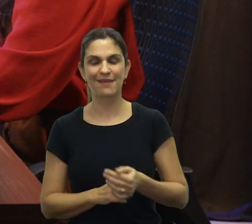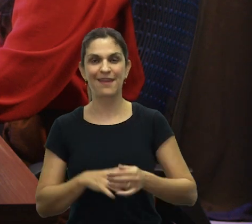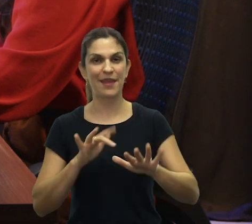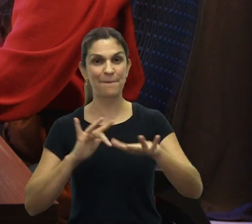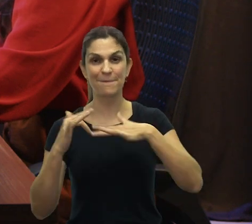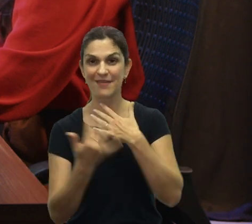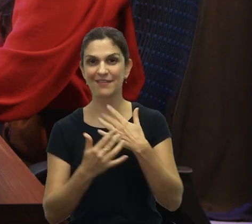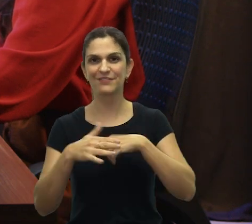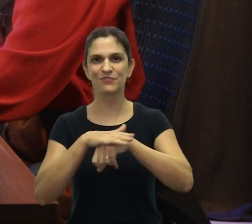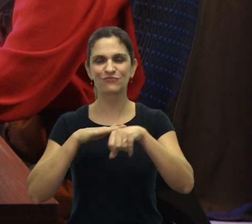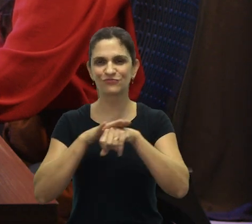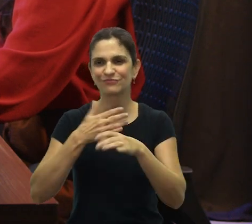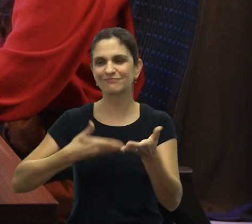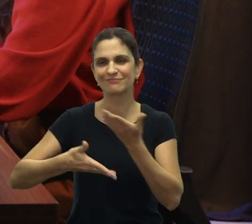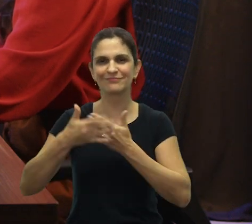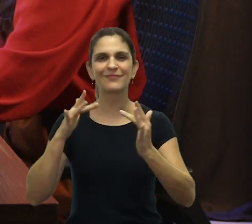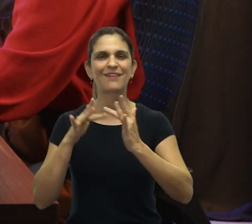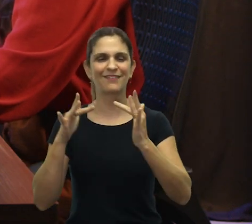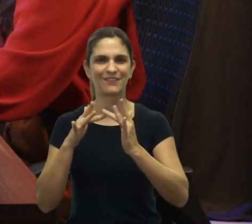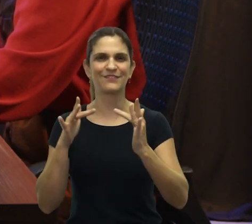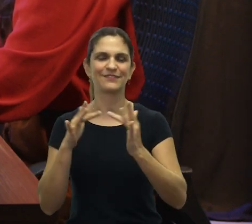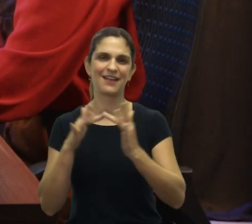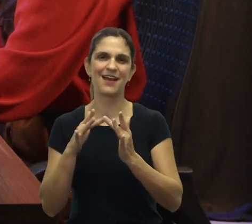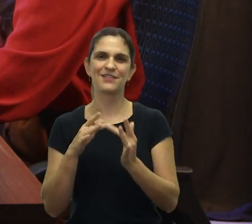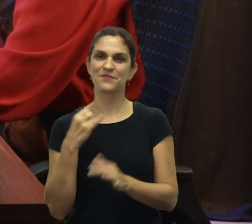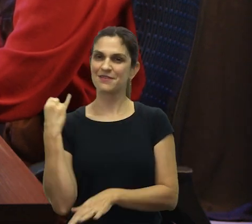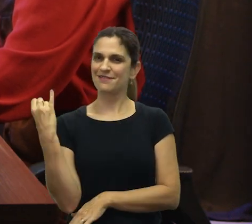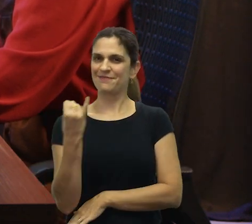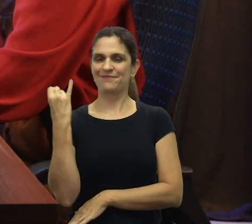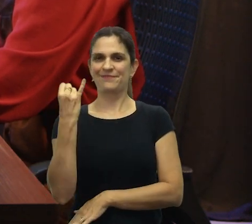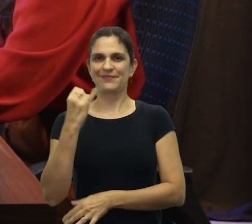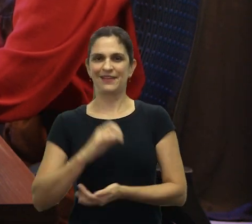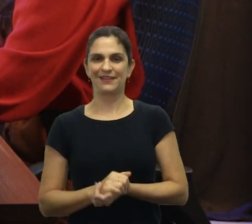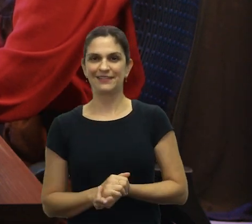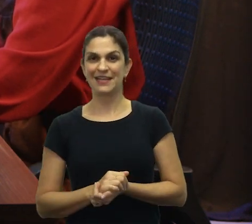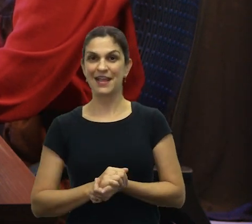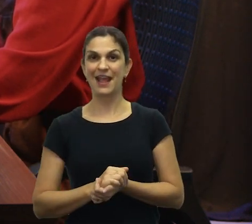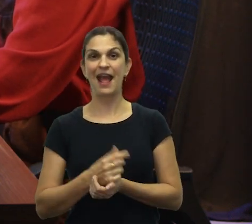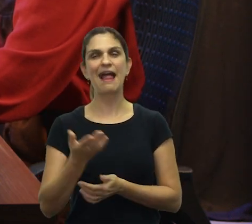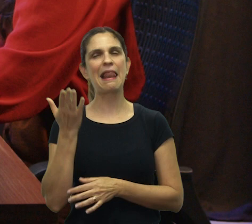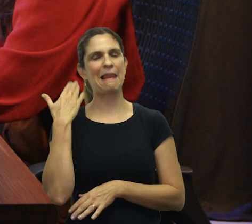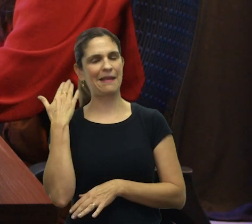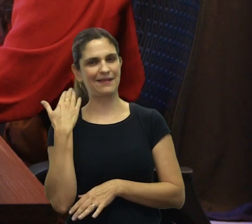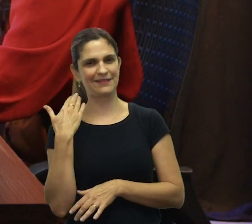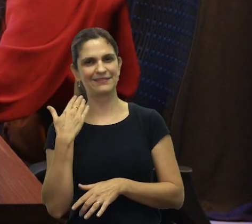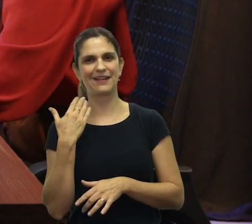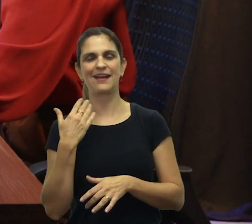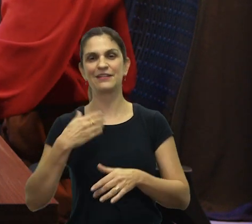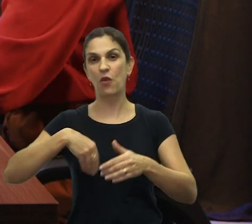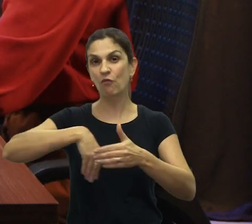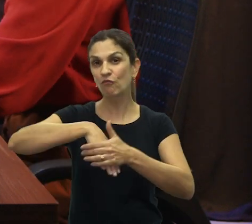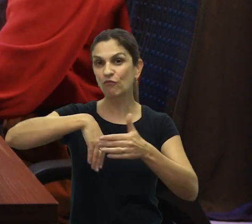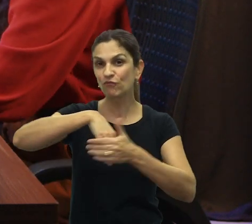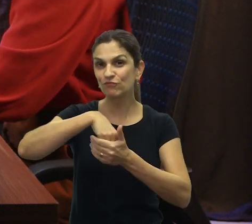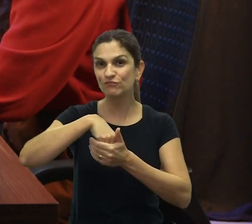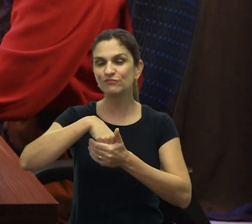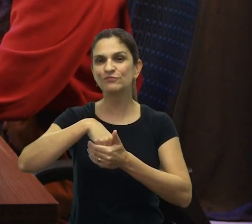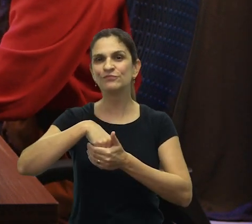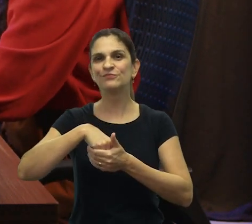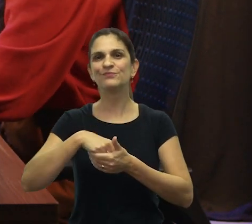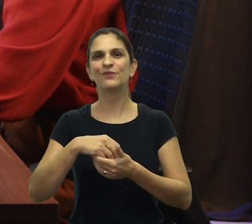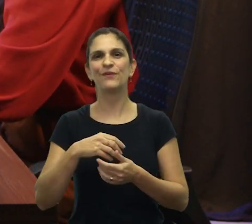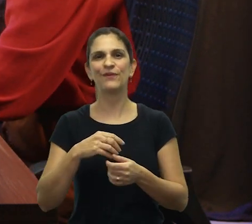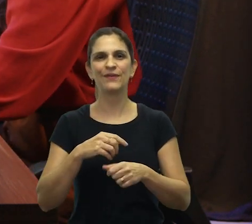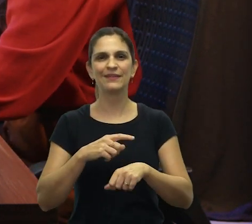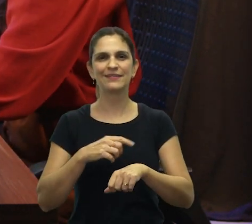isso é uma coisa que é algo que eu não deixo para trás. Também tinha a época do futebol, né? Eu